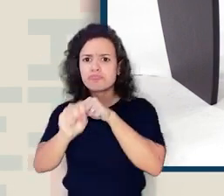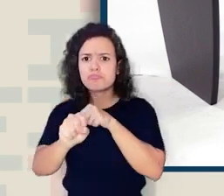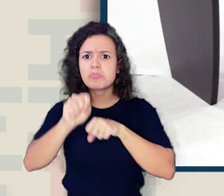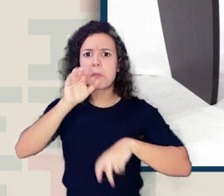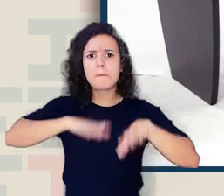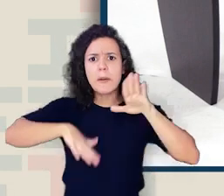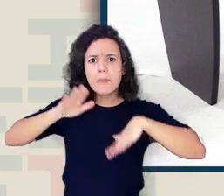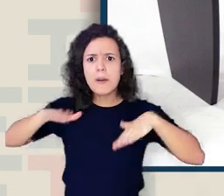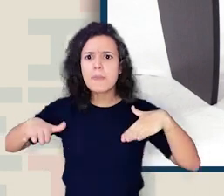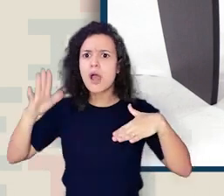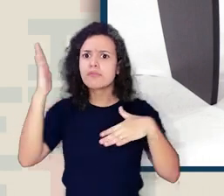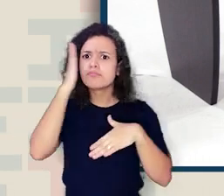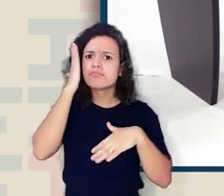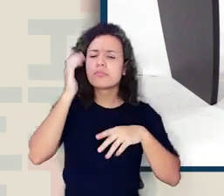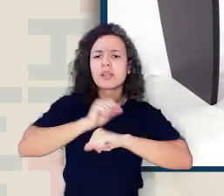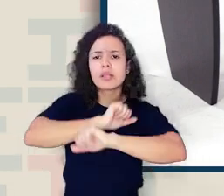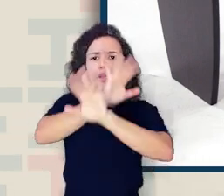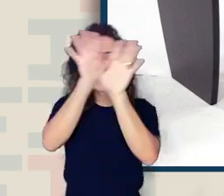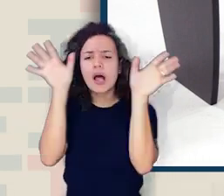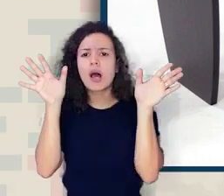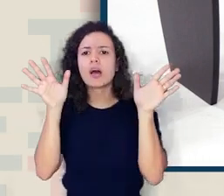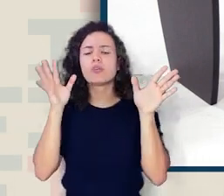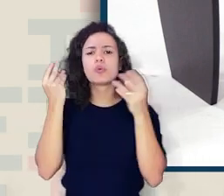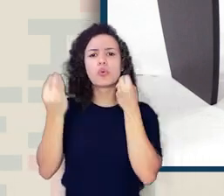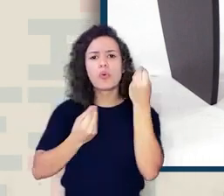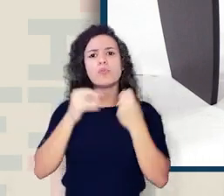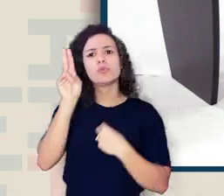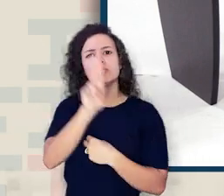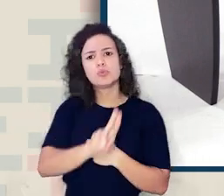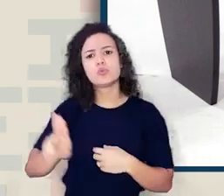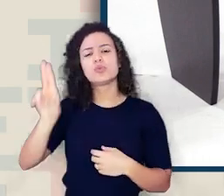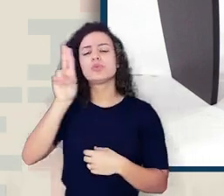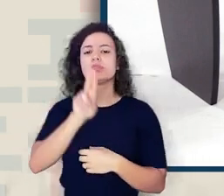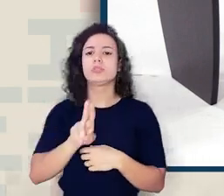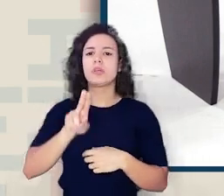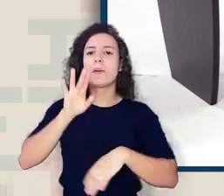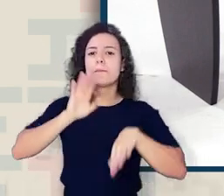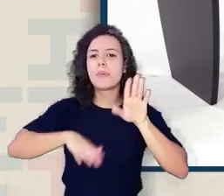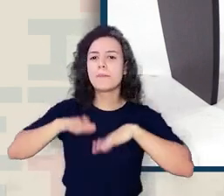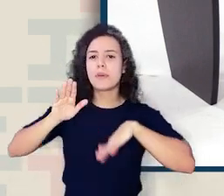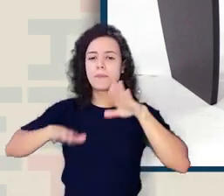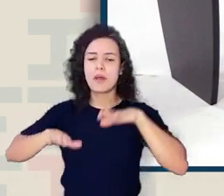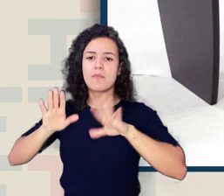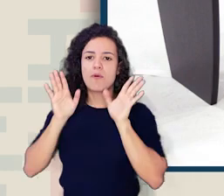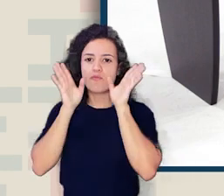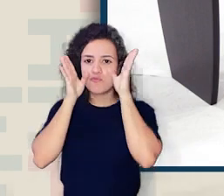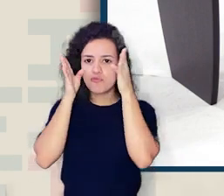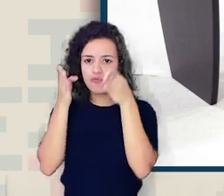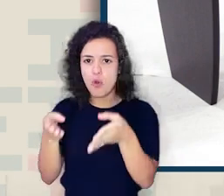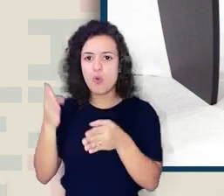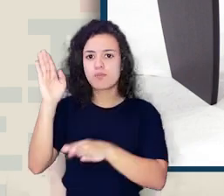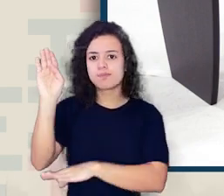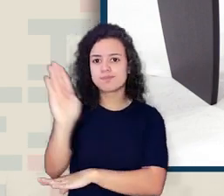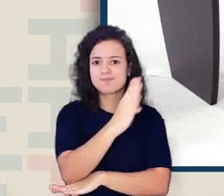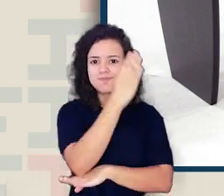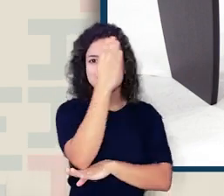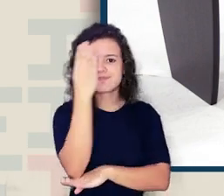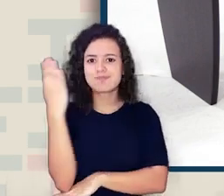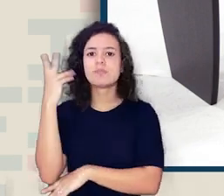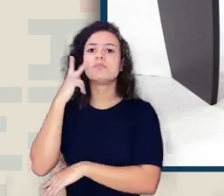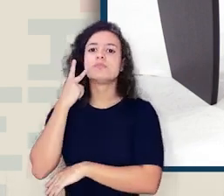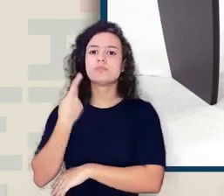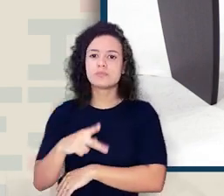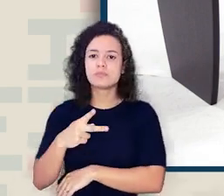uma configuração instrumental de uma batucada, como você pode trabalhar essas células centrais